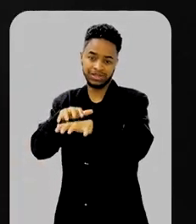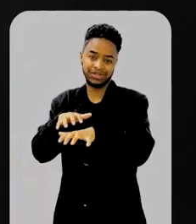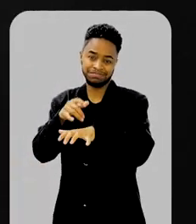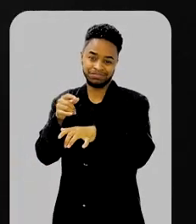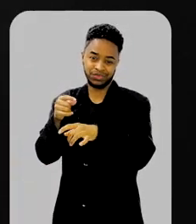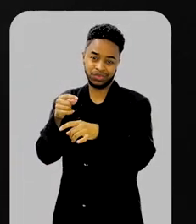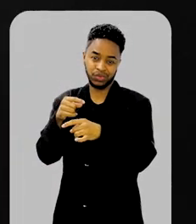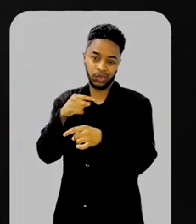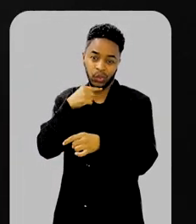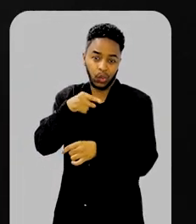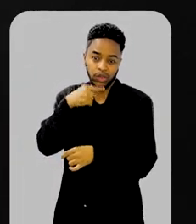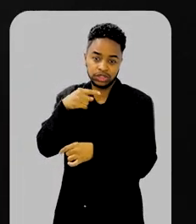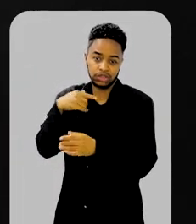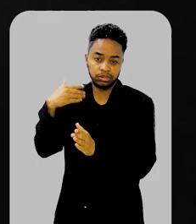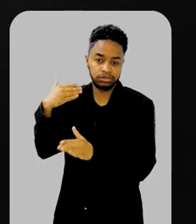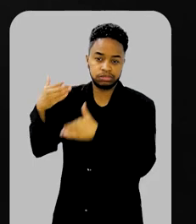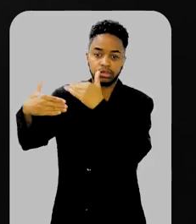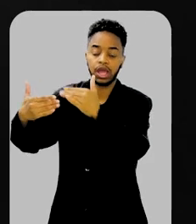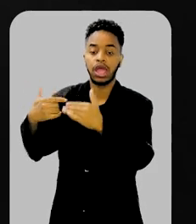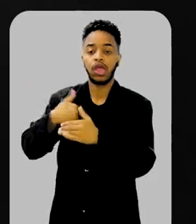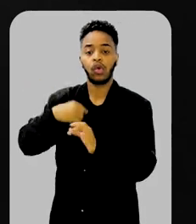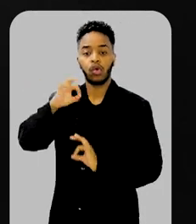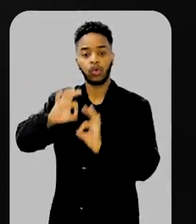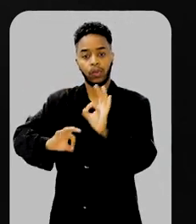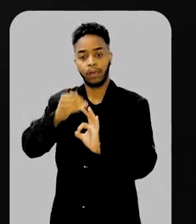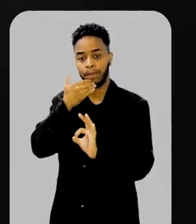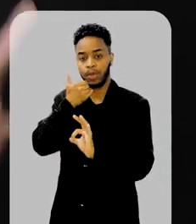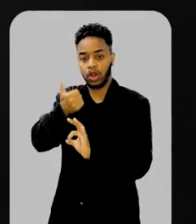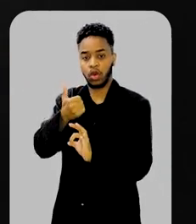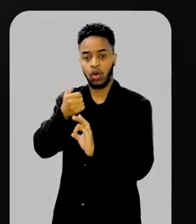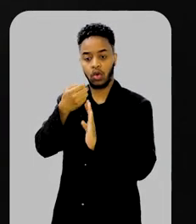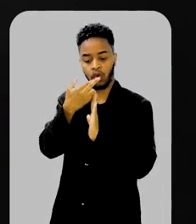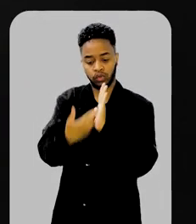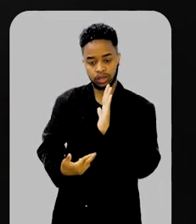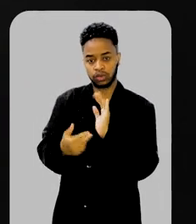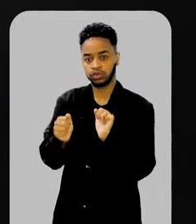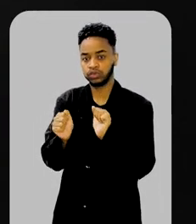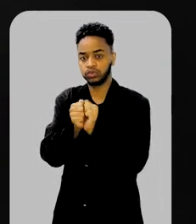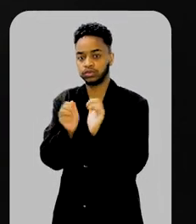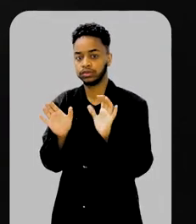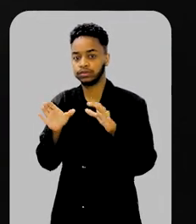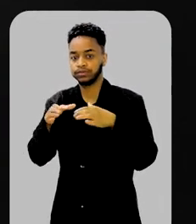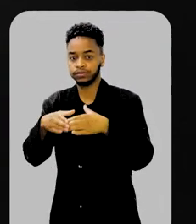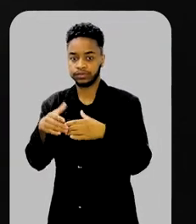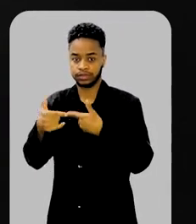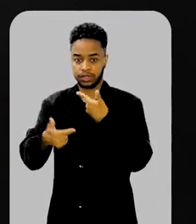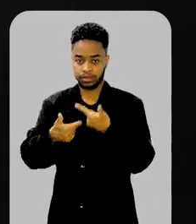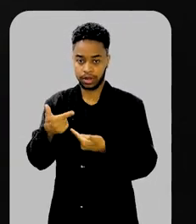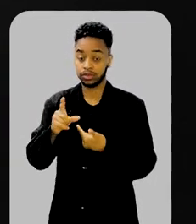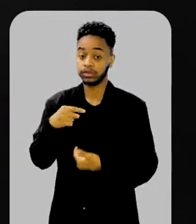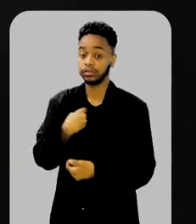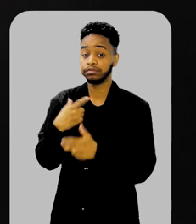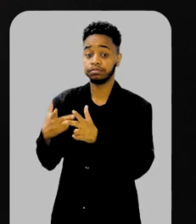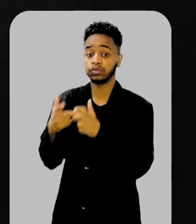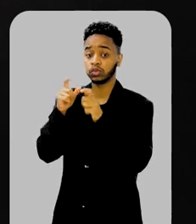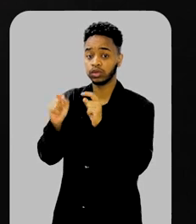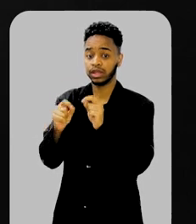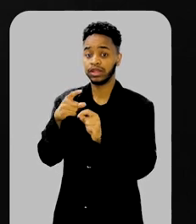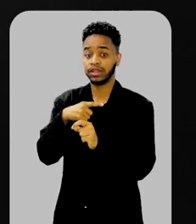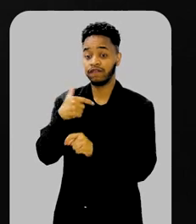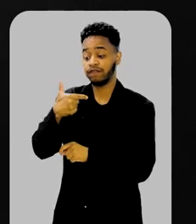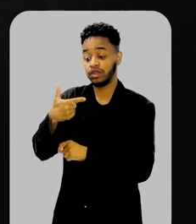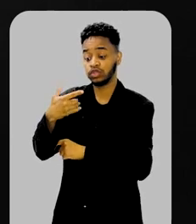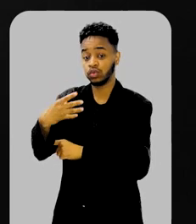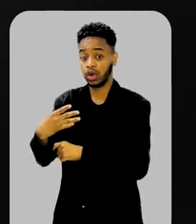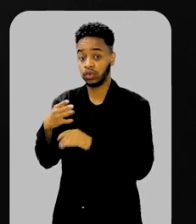Centenários então peguei e montei o melhor roteiro junto com toda a equipe de trabalho entendemos que aquele roteiro ele tinha